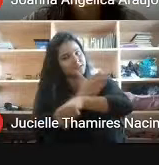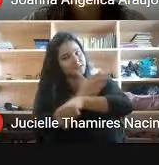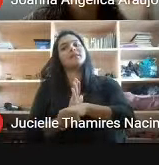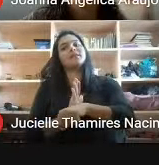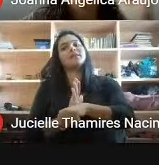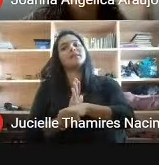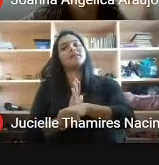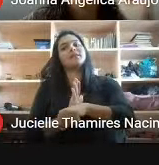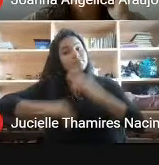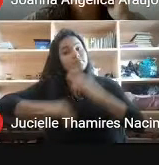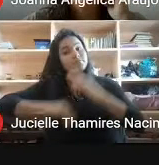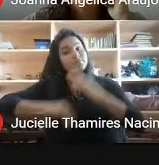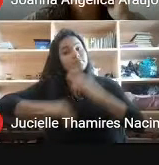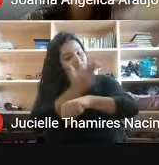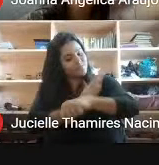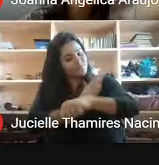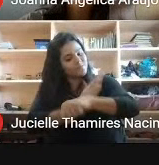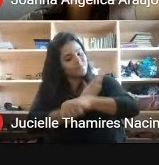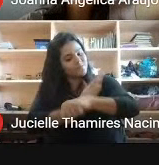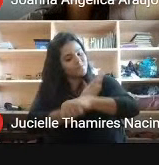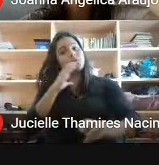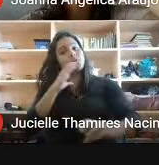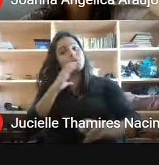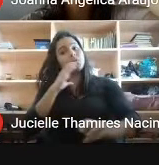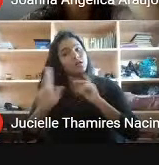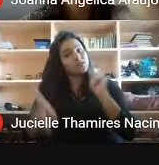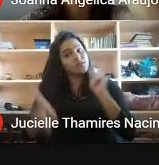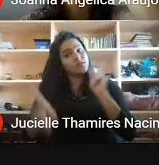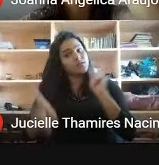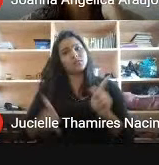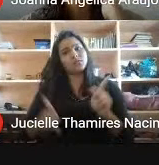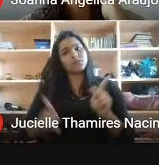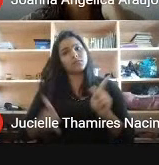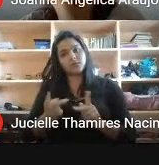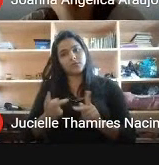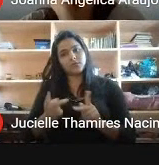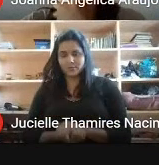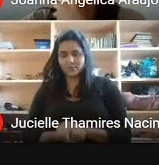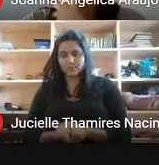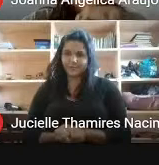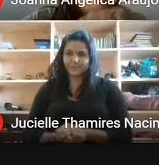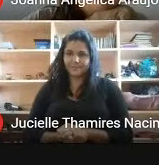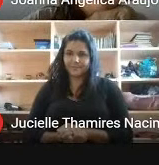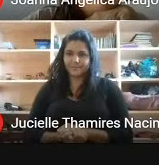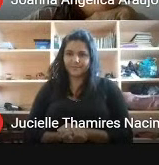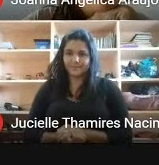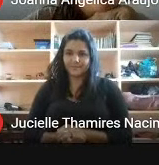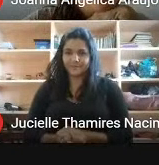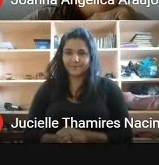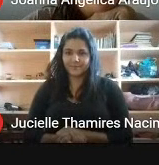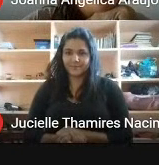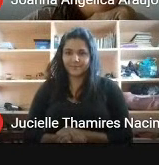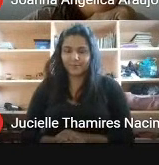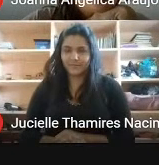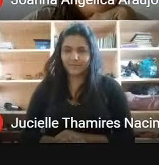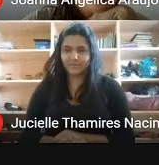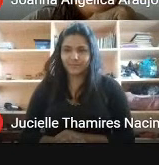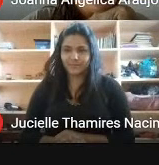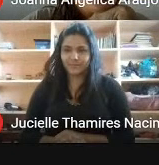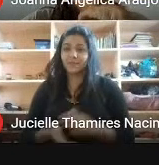me fez pensar o seguinte, nós já estamos indo para o fechamento da nossa web,